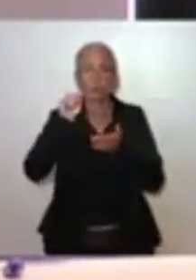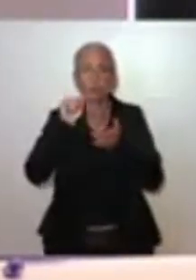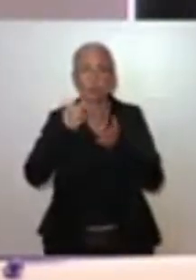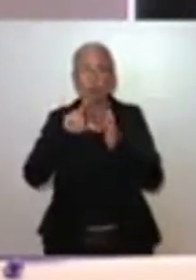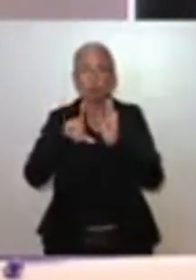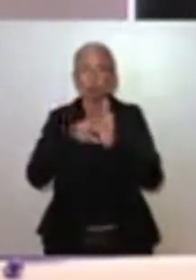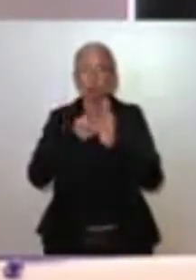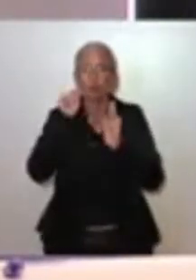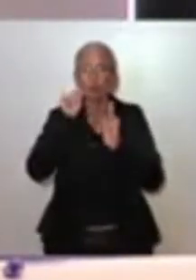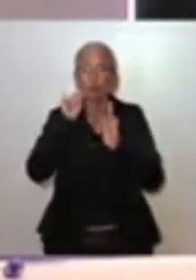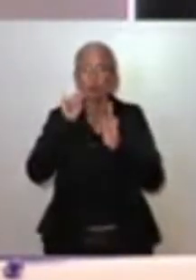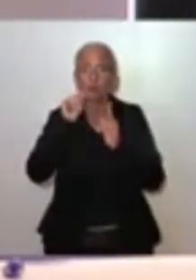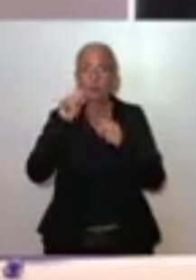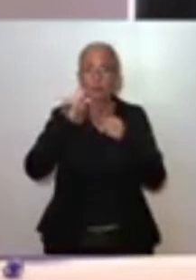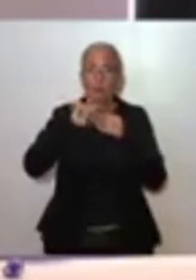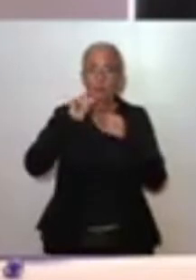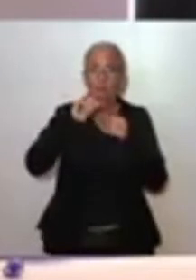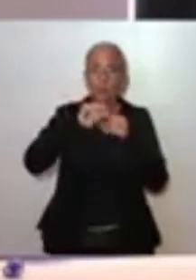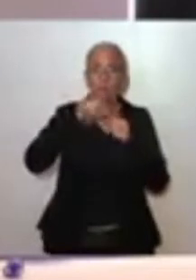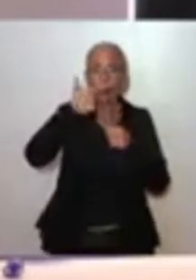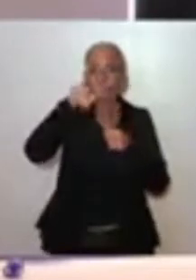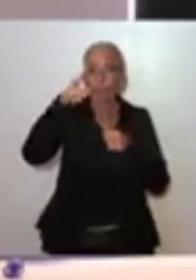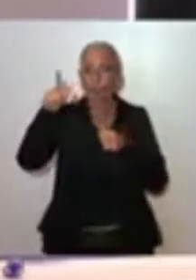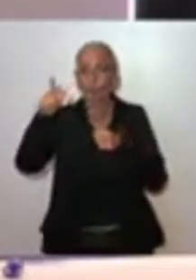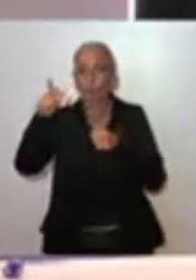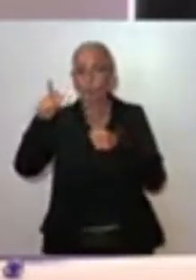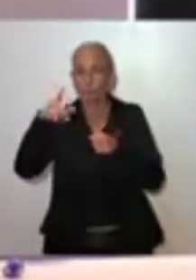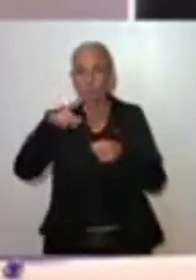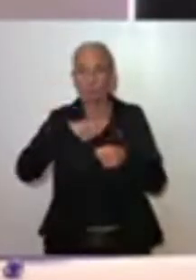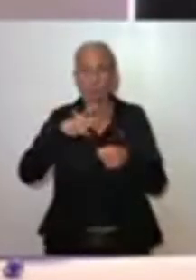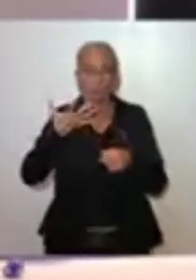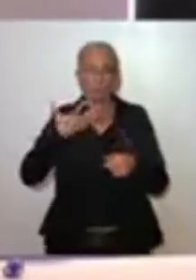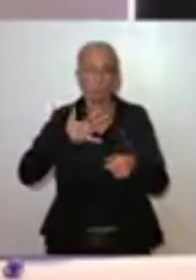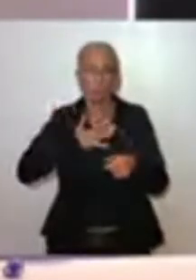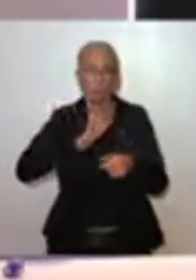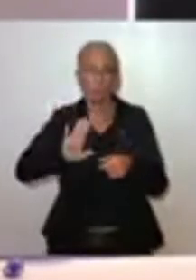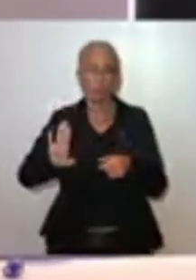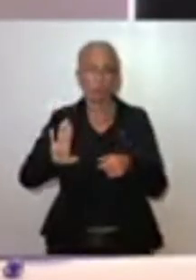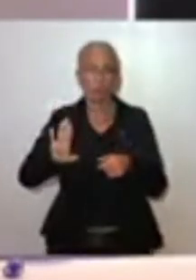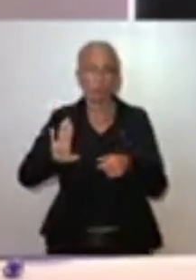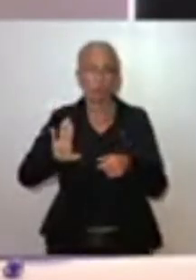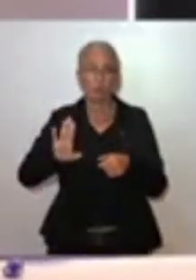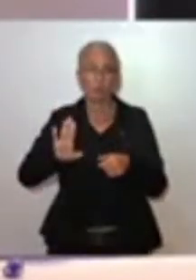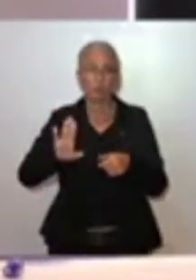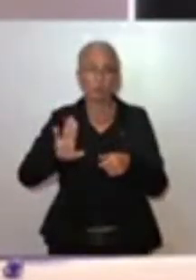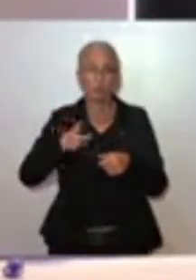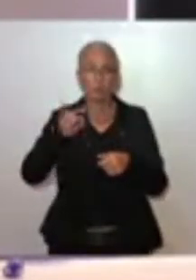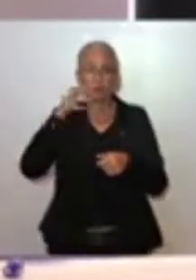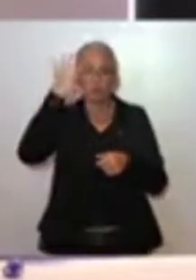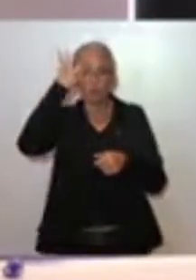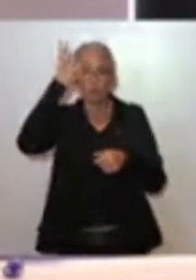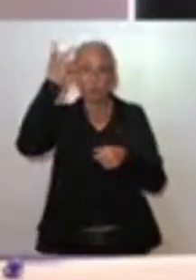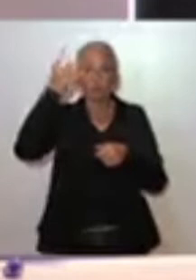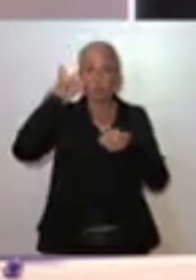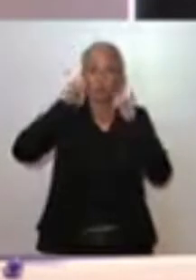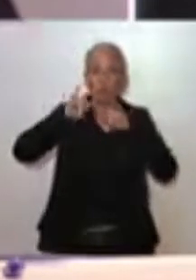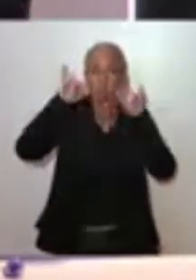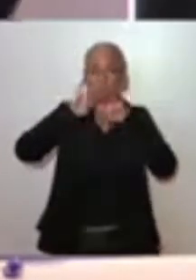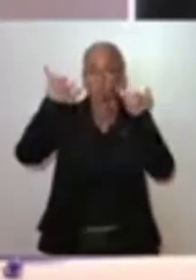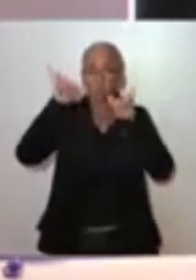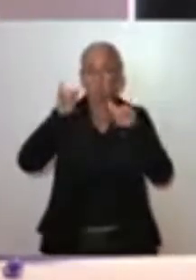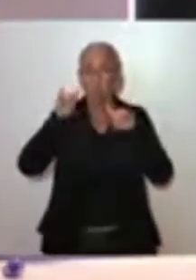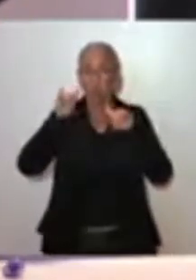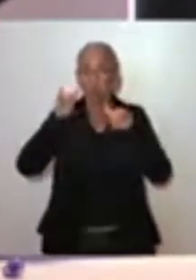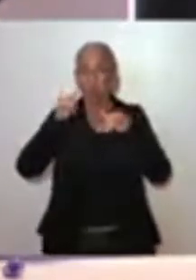ouro não fazer aos outros o que não gostaria que fizesse assistir e portanto não adianta a repassar sem autocrítica a